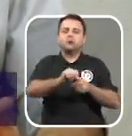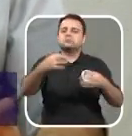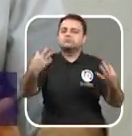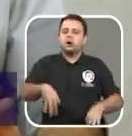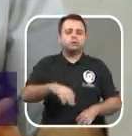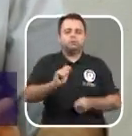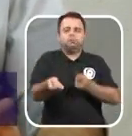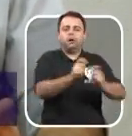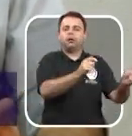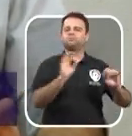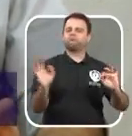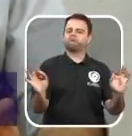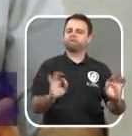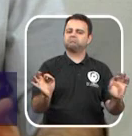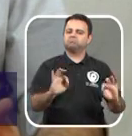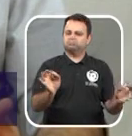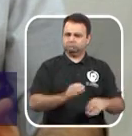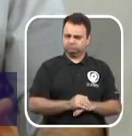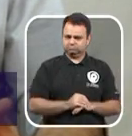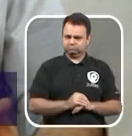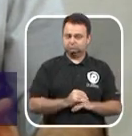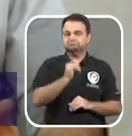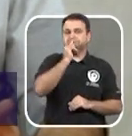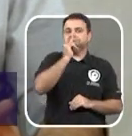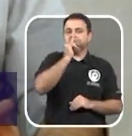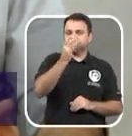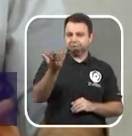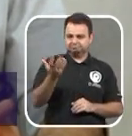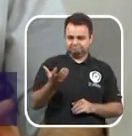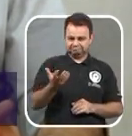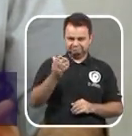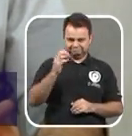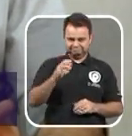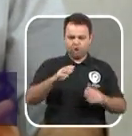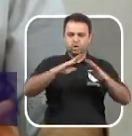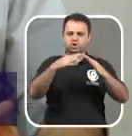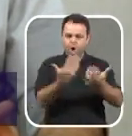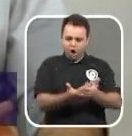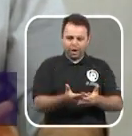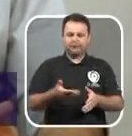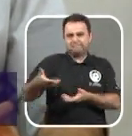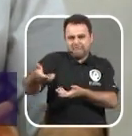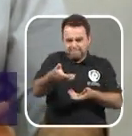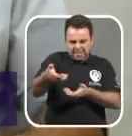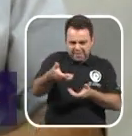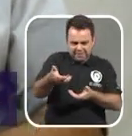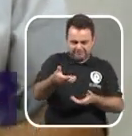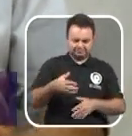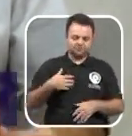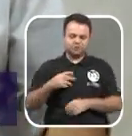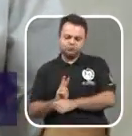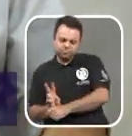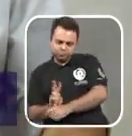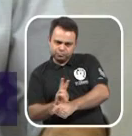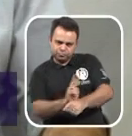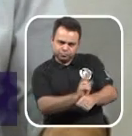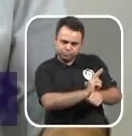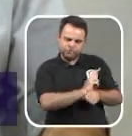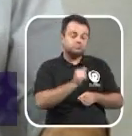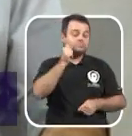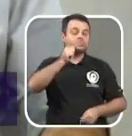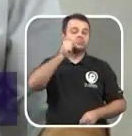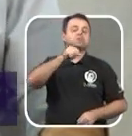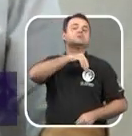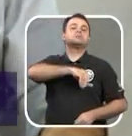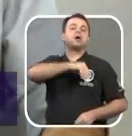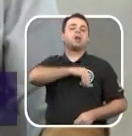dar um exemplo, por exemplo, de berçaristas. Uma berçarista, ela cuida, na média, de entre